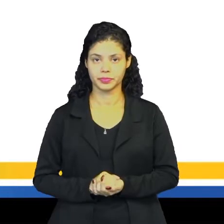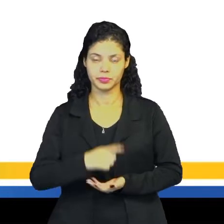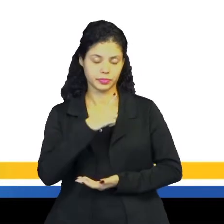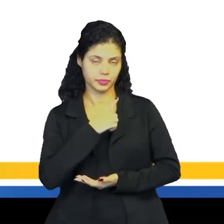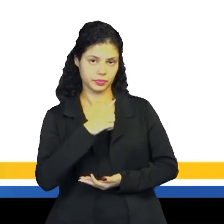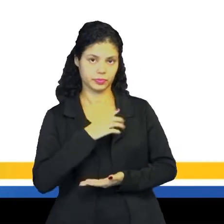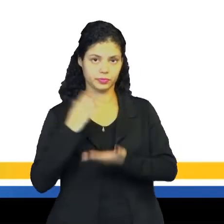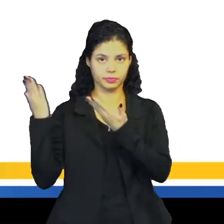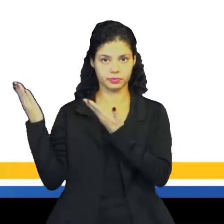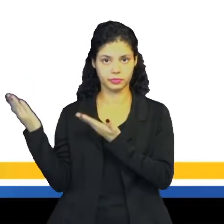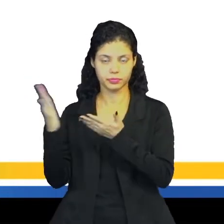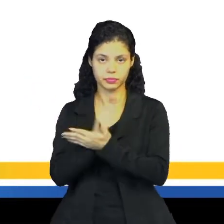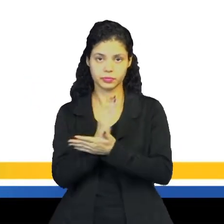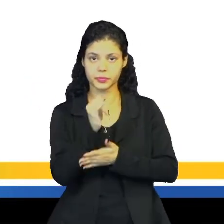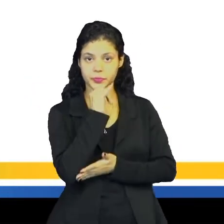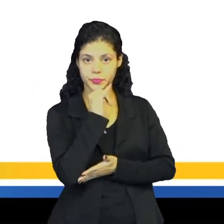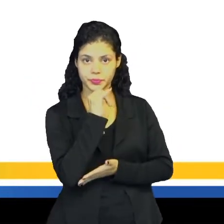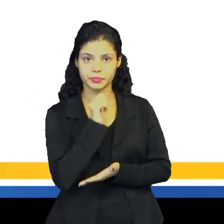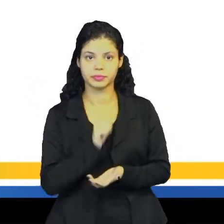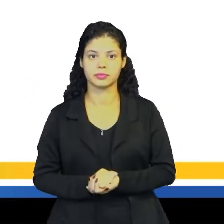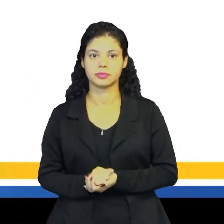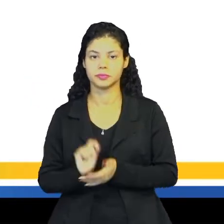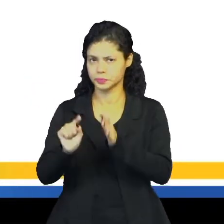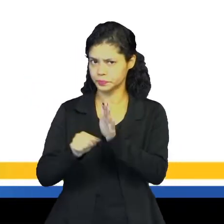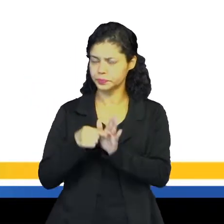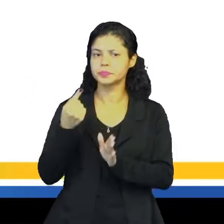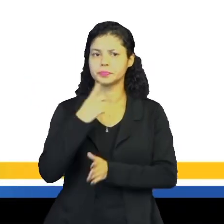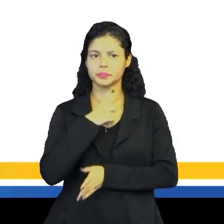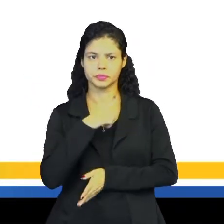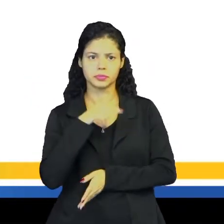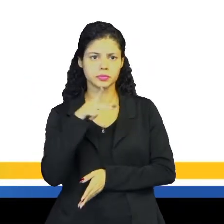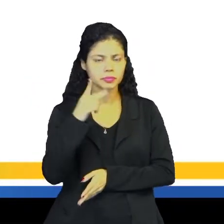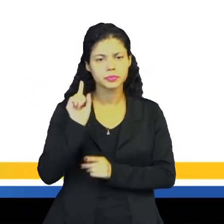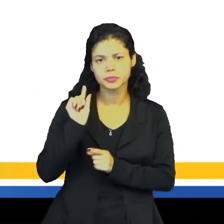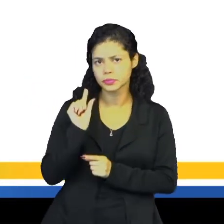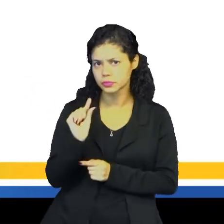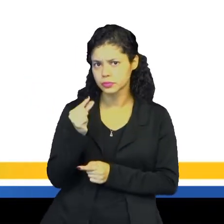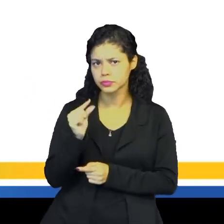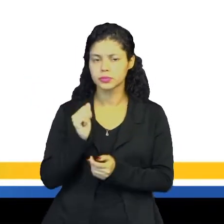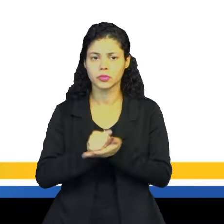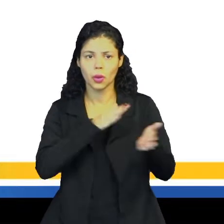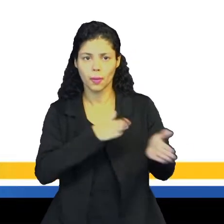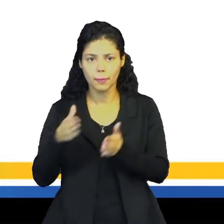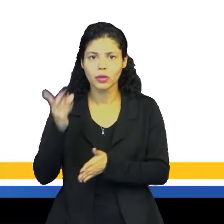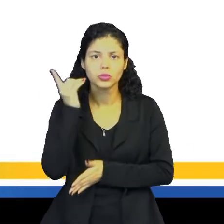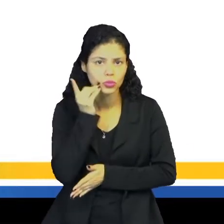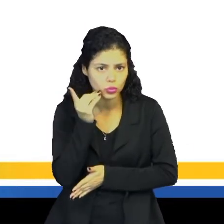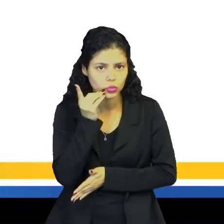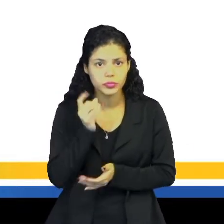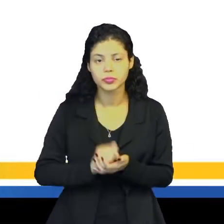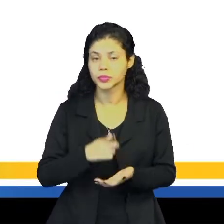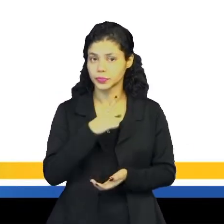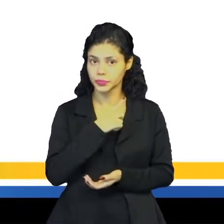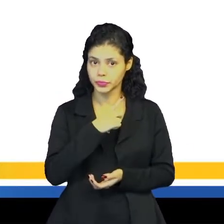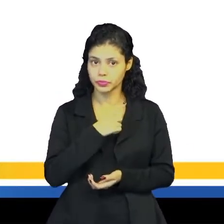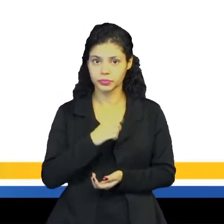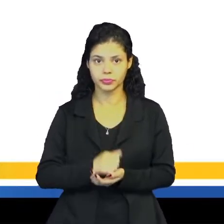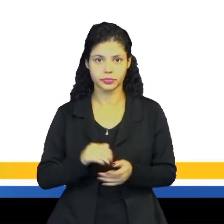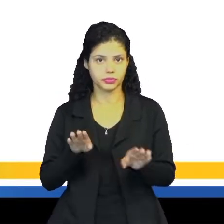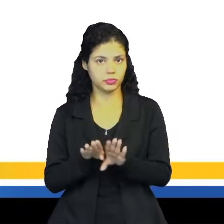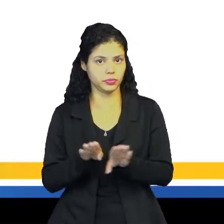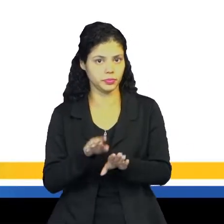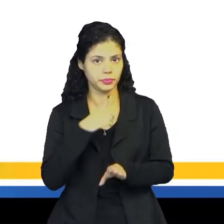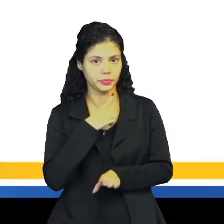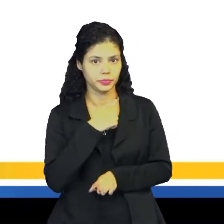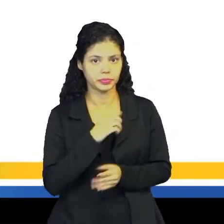in, nós iremos ter alguns exemplos. No primeiro, nós vamos falar sobre parte do dia, né, que nós temos aí